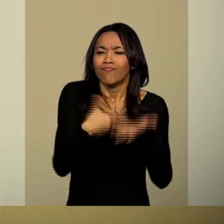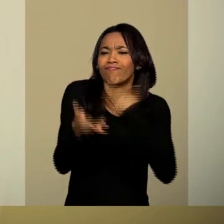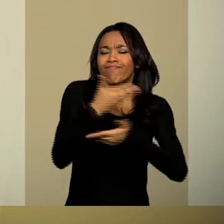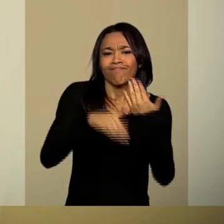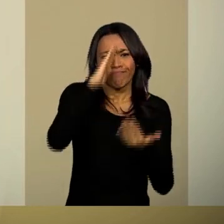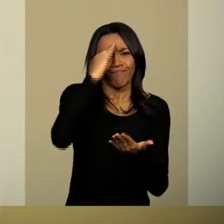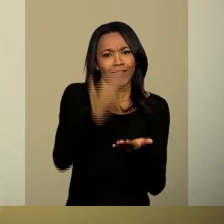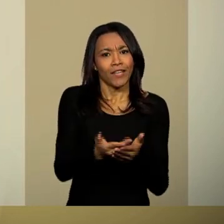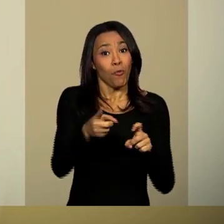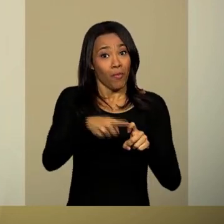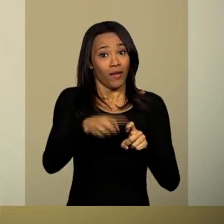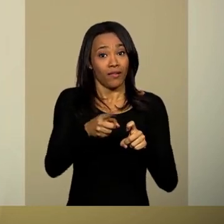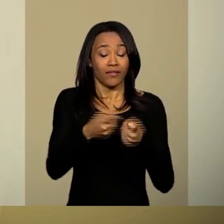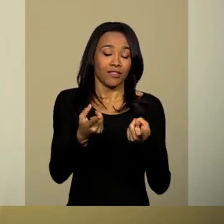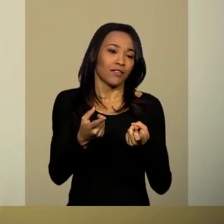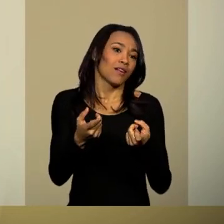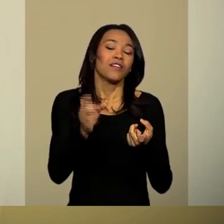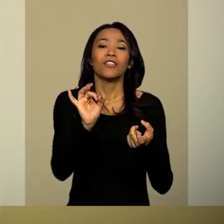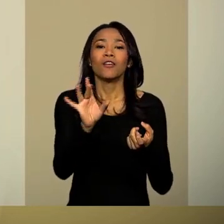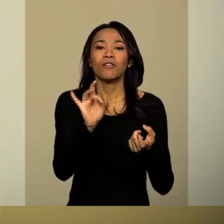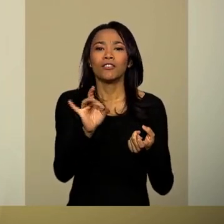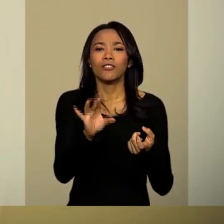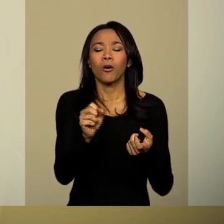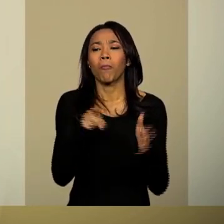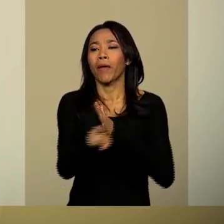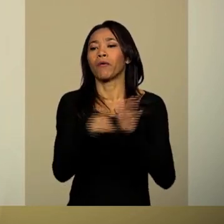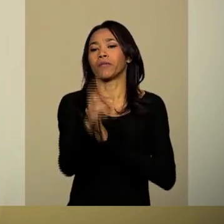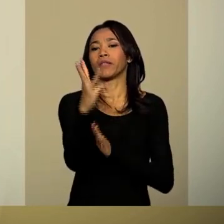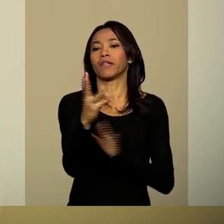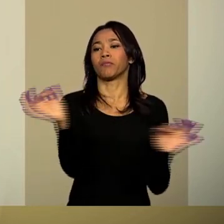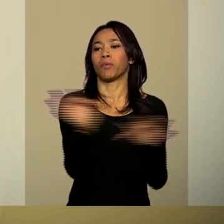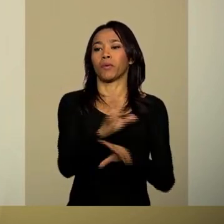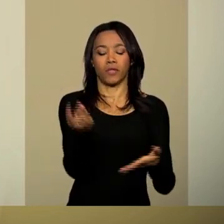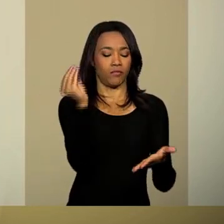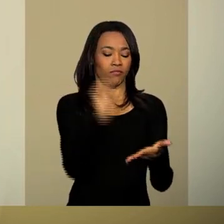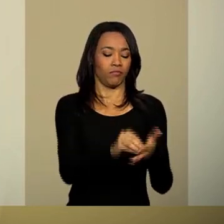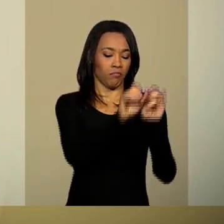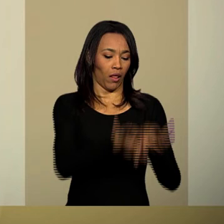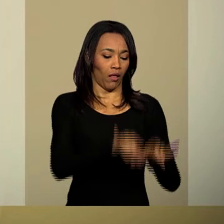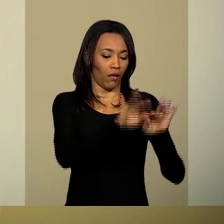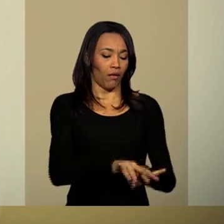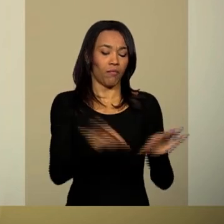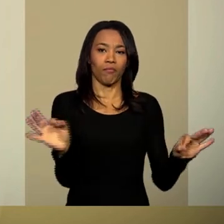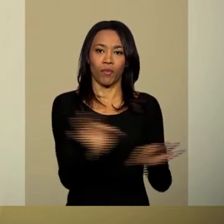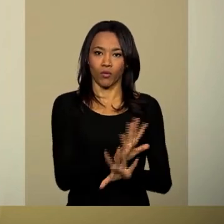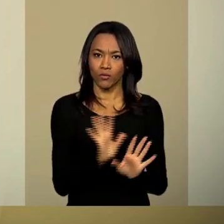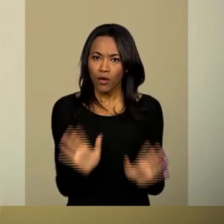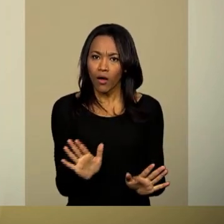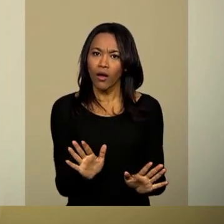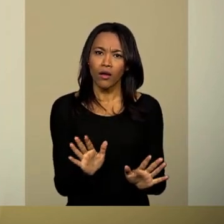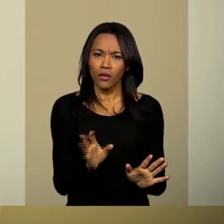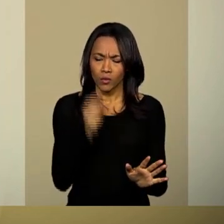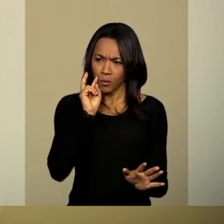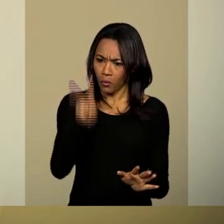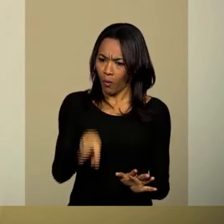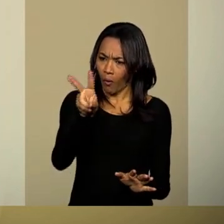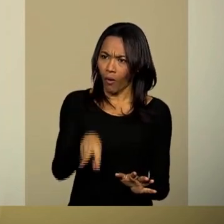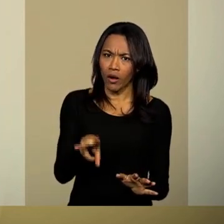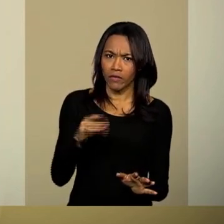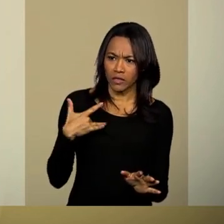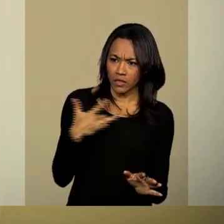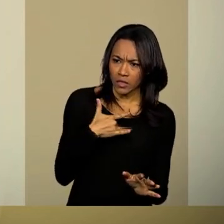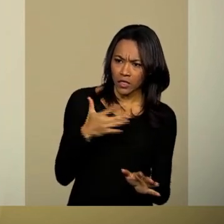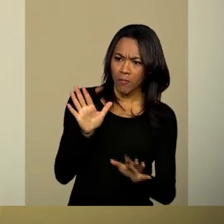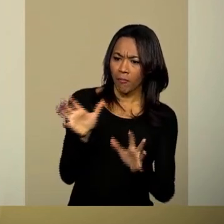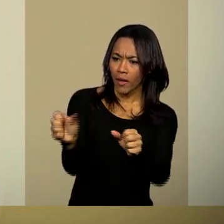confiança não se contenta em fazer três perguntas e registrar no computador ou no prontuário Senor olhar para o paciente